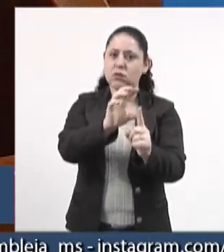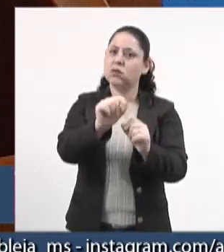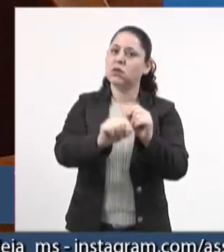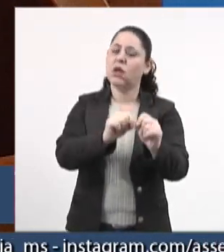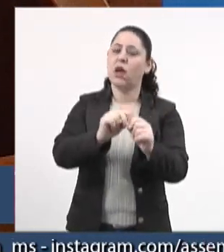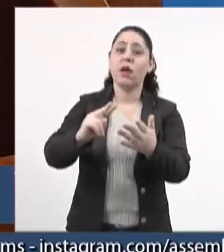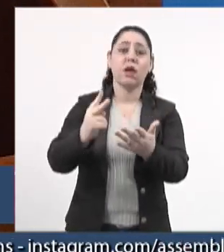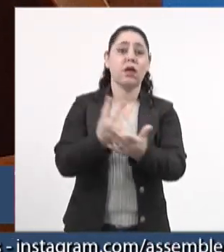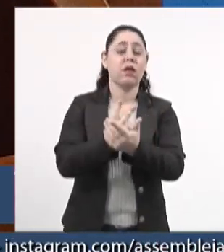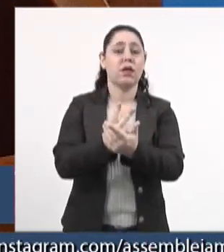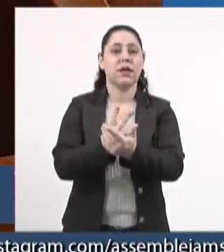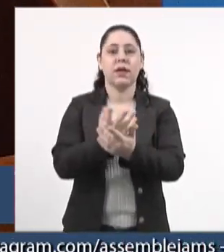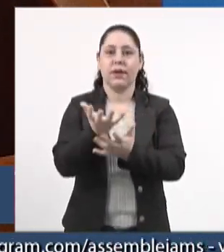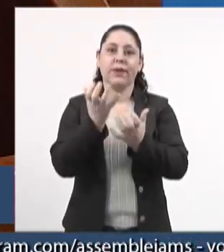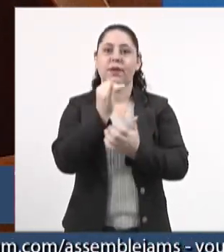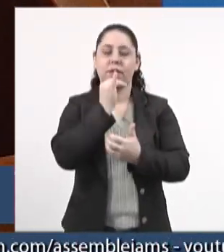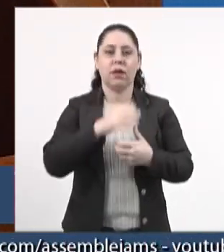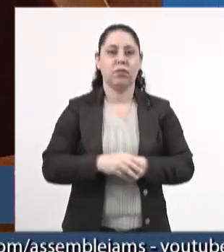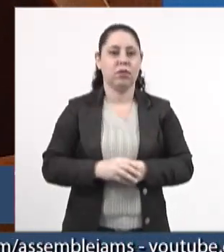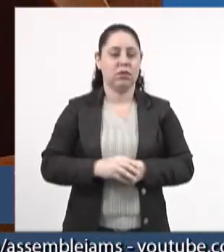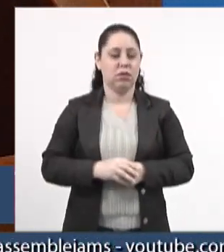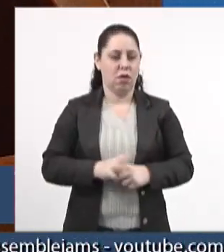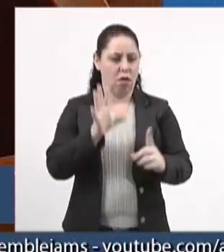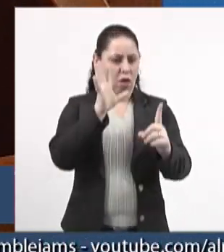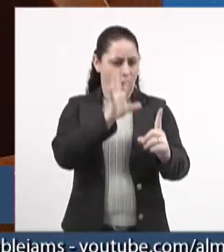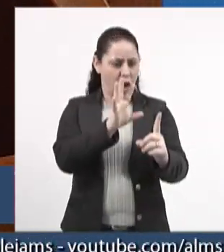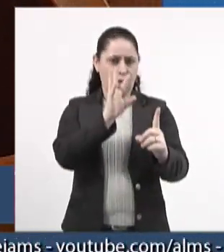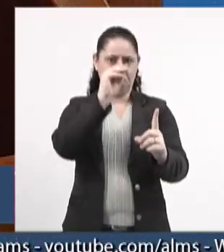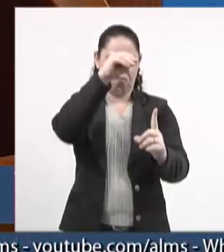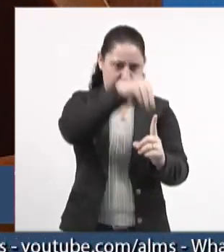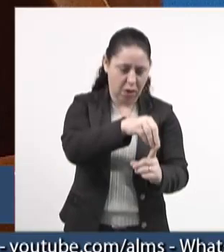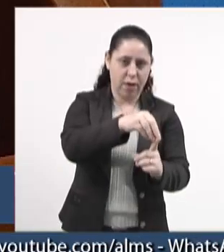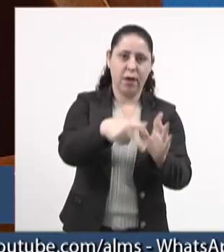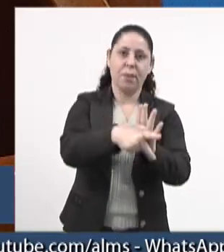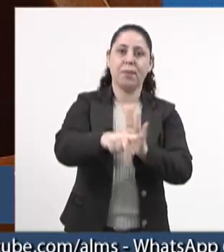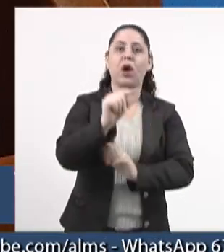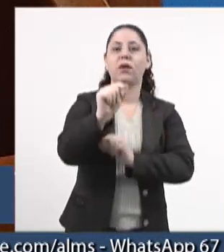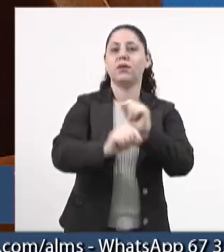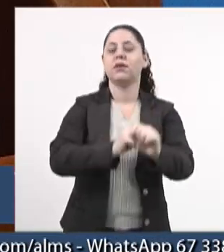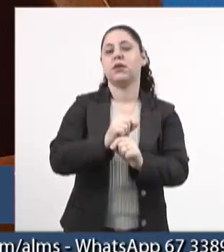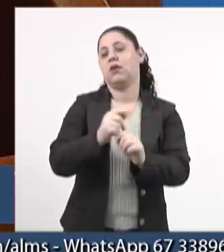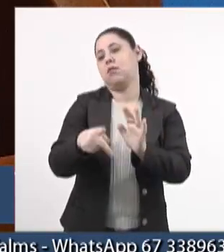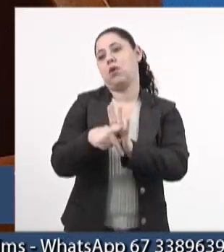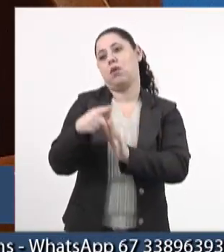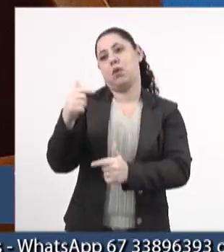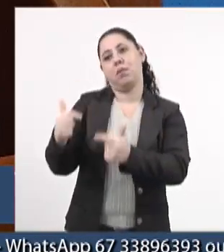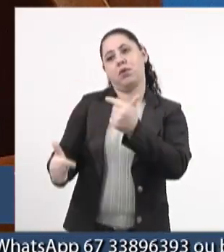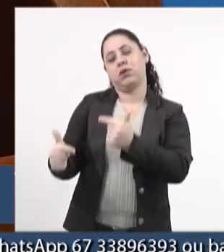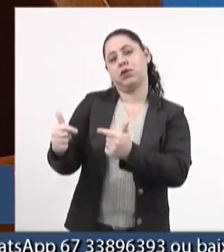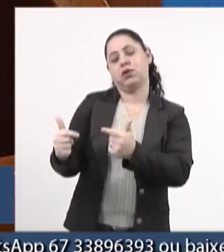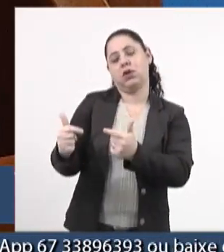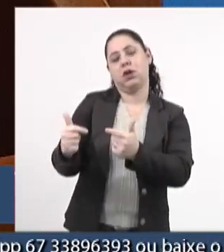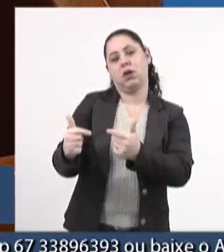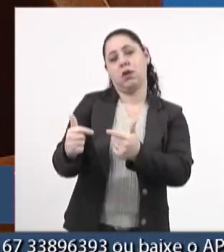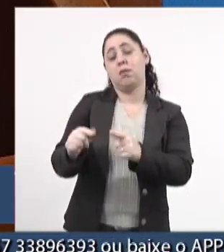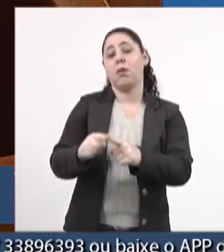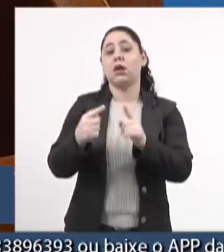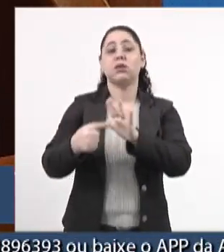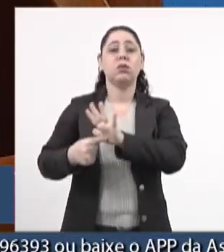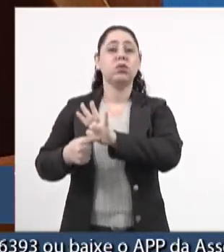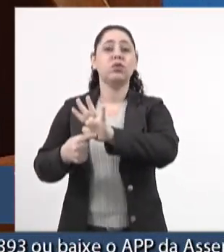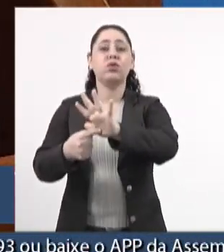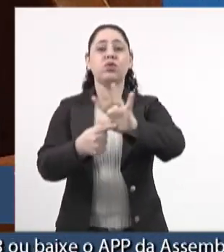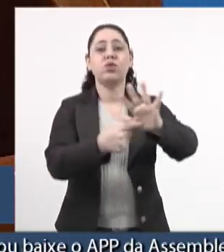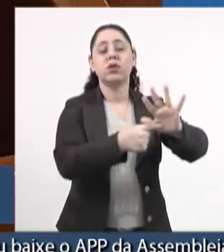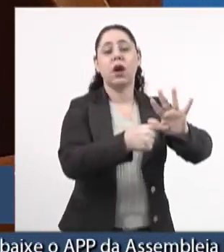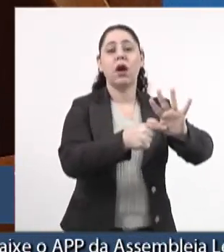excessos, por exemplo, querer impor uma determinada concepção política, mas mostrando